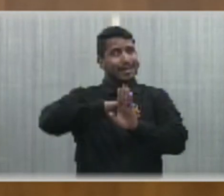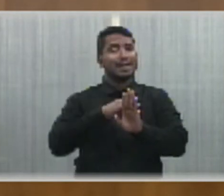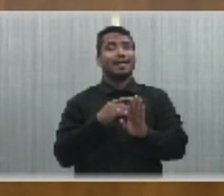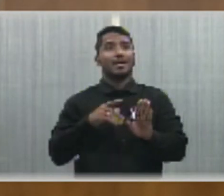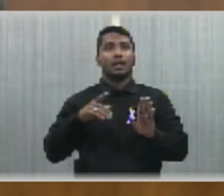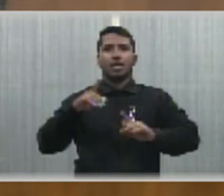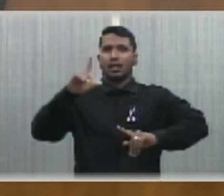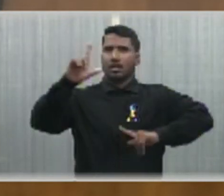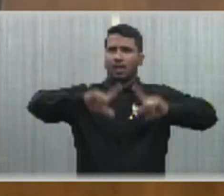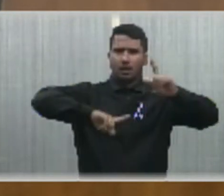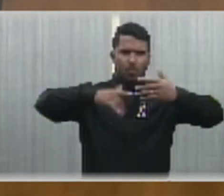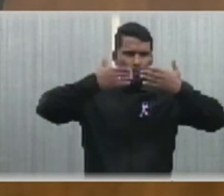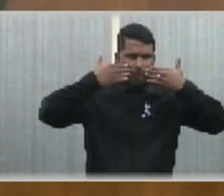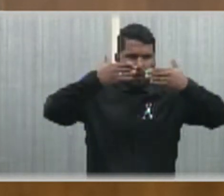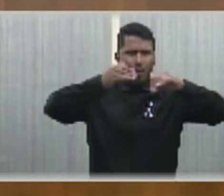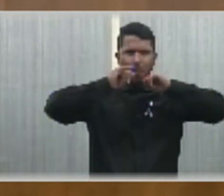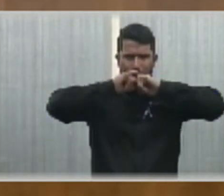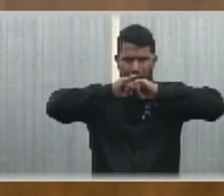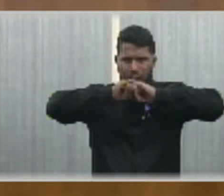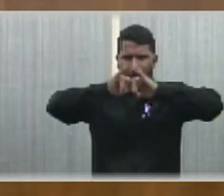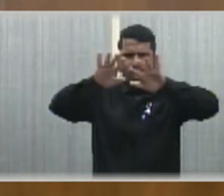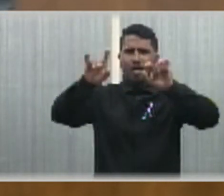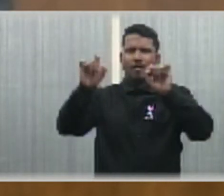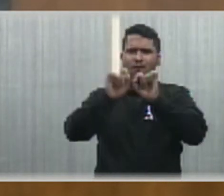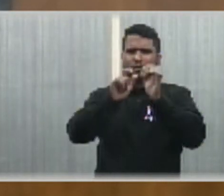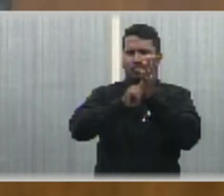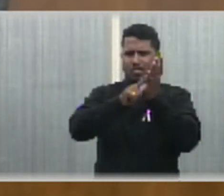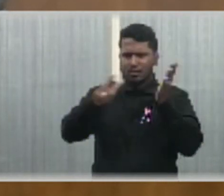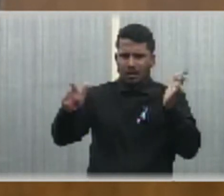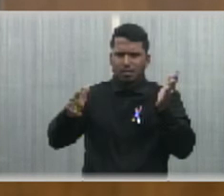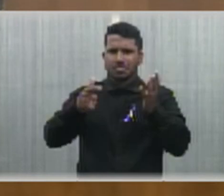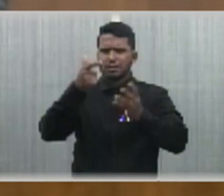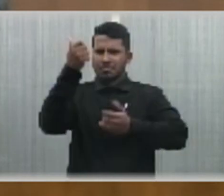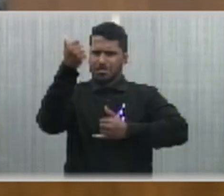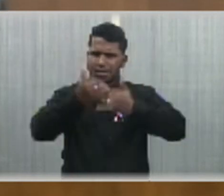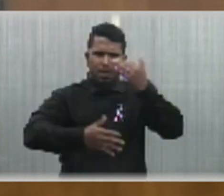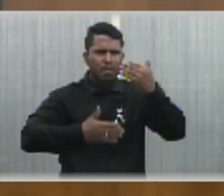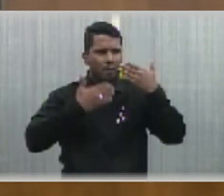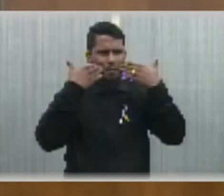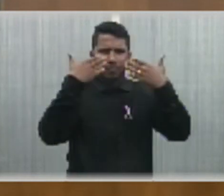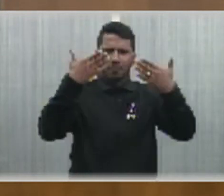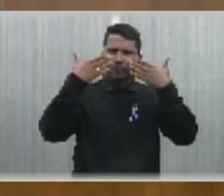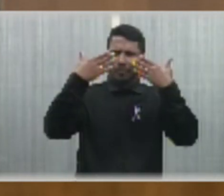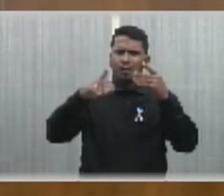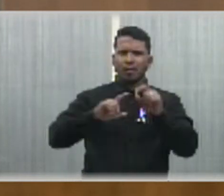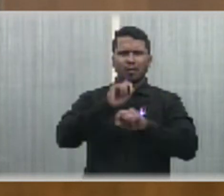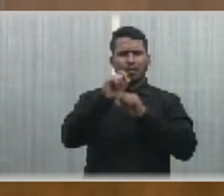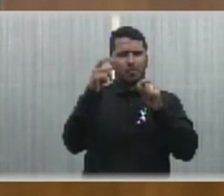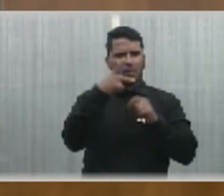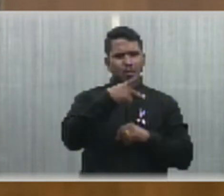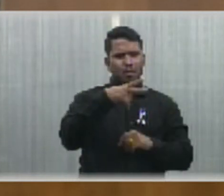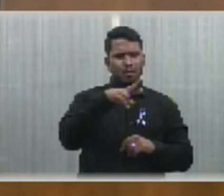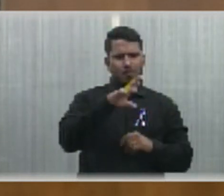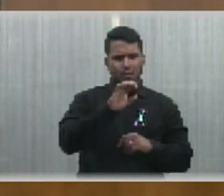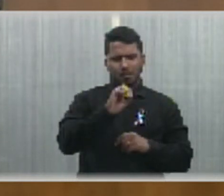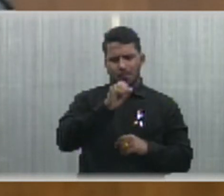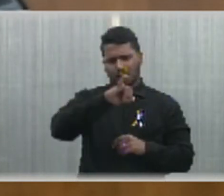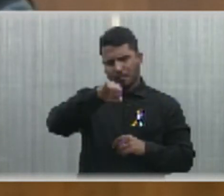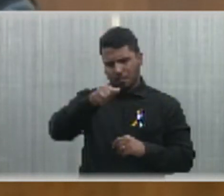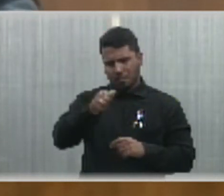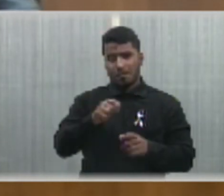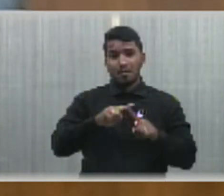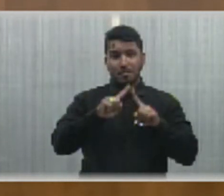imprensa nacional, que fez matéria sobre esse programa.